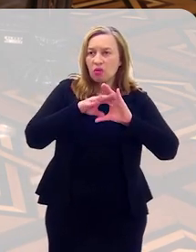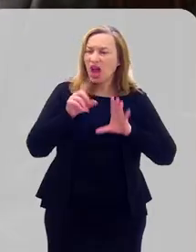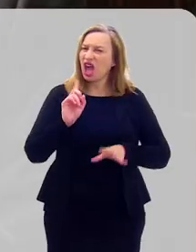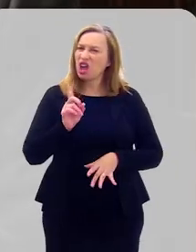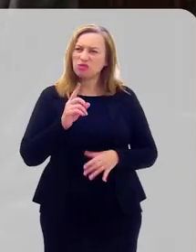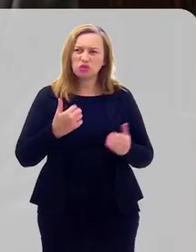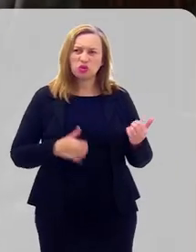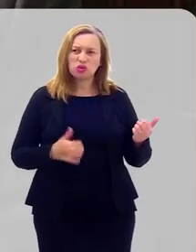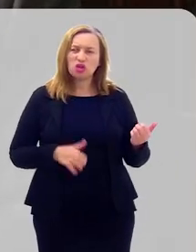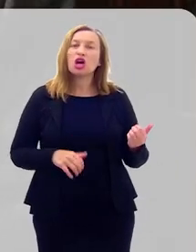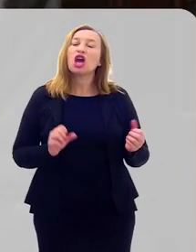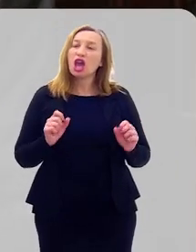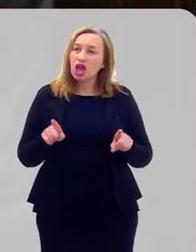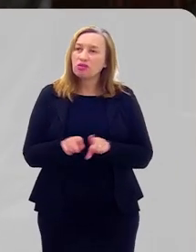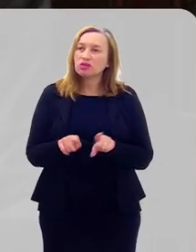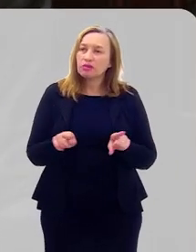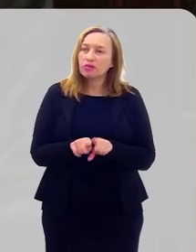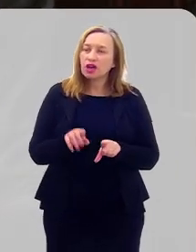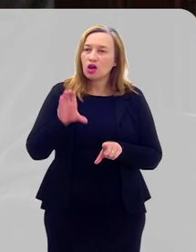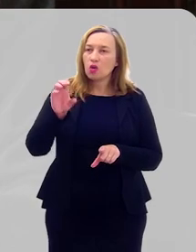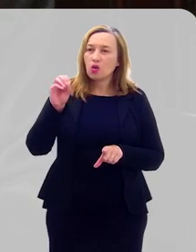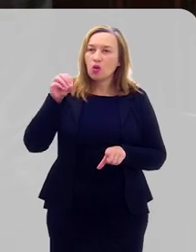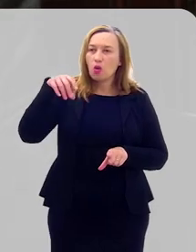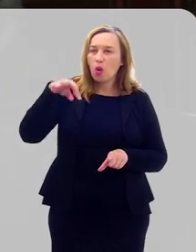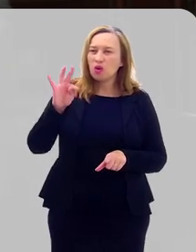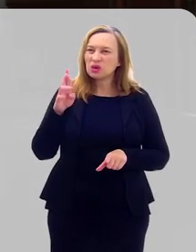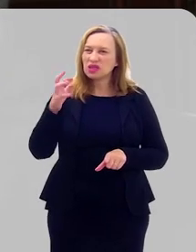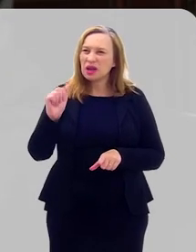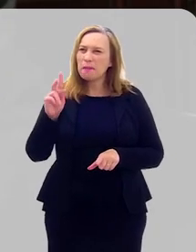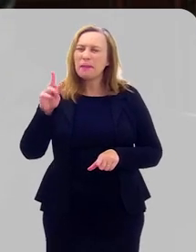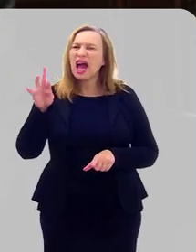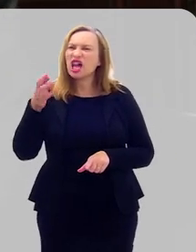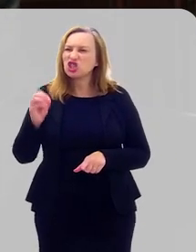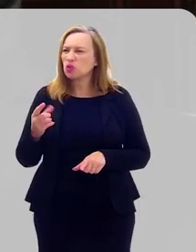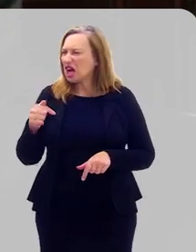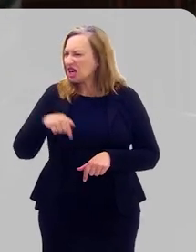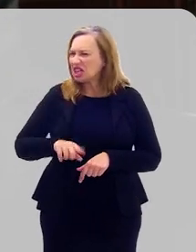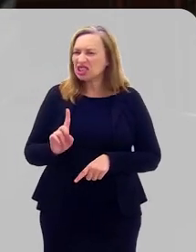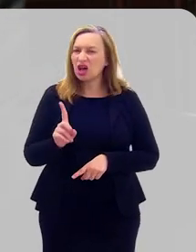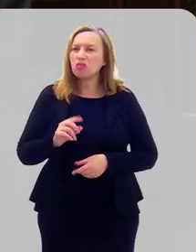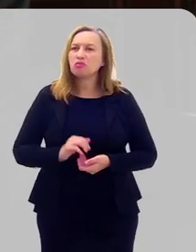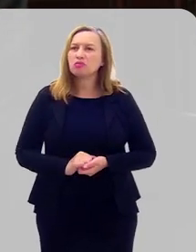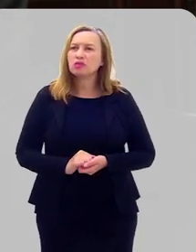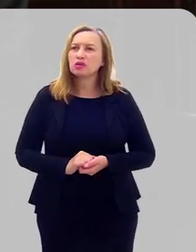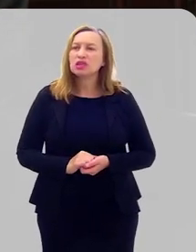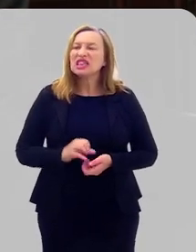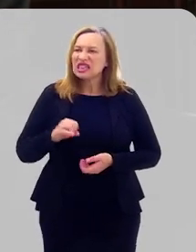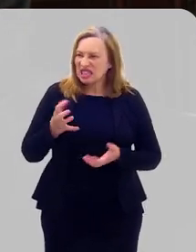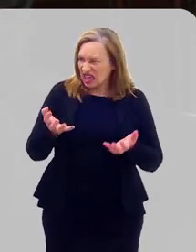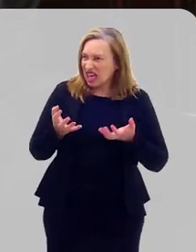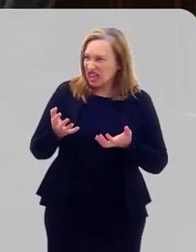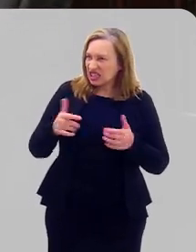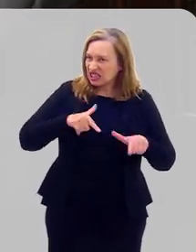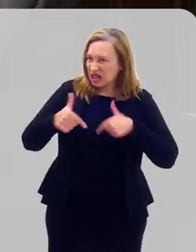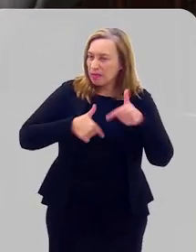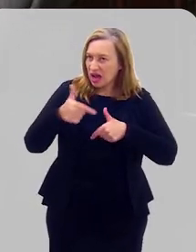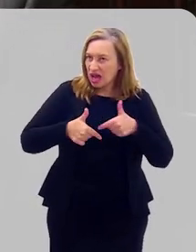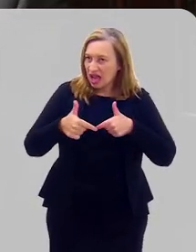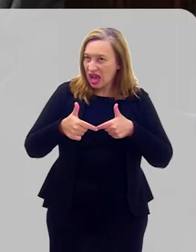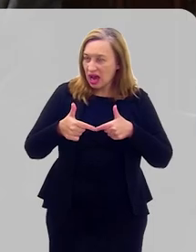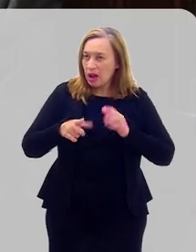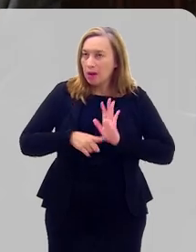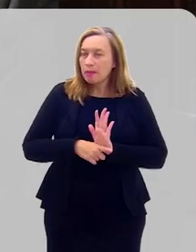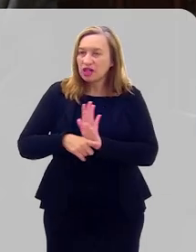tô tocando violão, eu faço contrabaixo. E o cara virou para mim assim, contrabaixista aqui não tem vez. Rapaz. Mas se você quiser